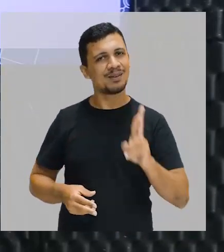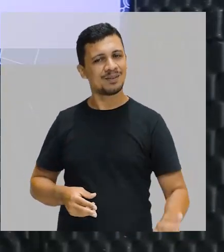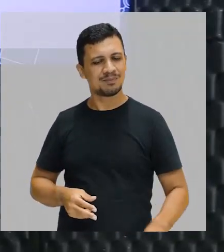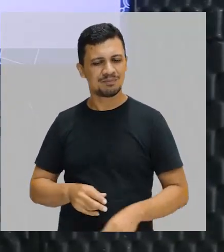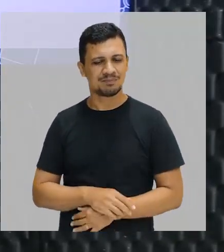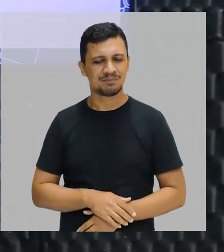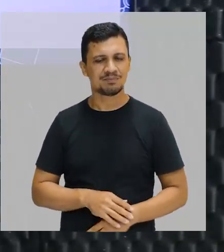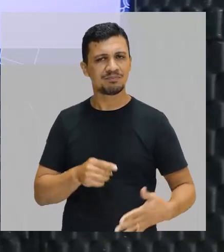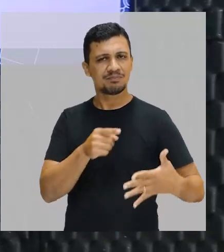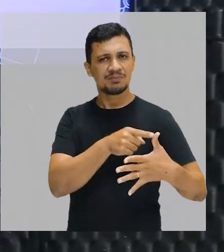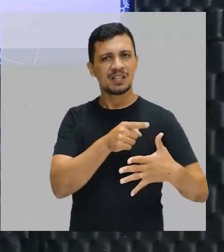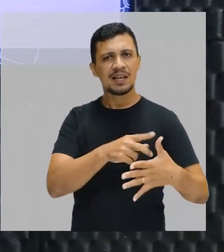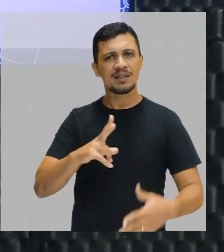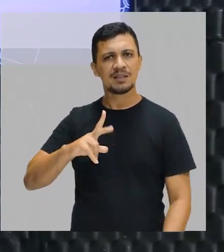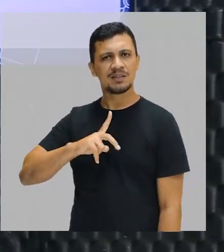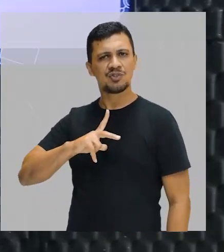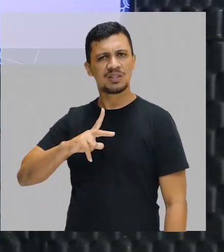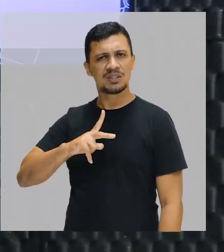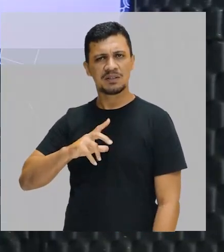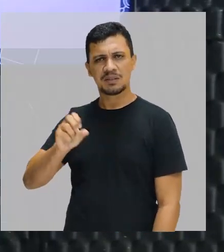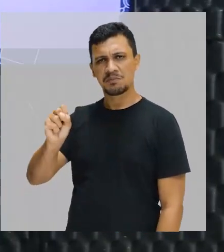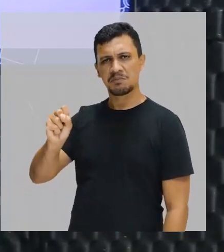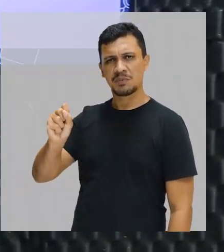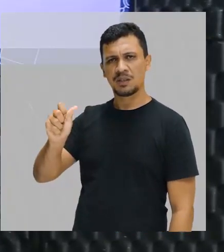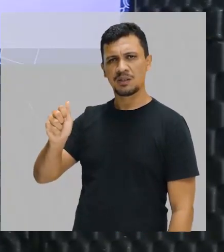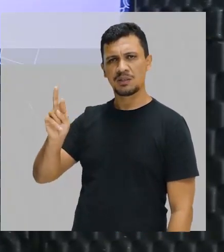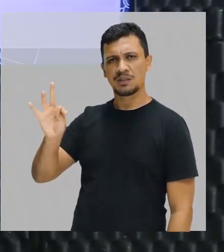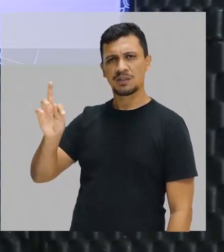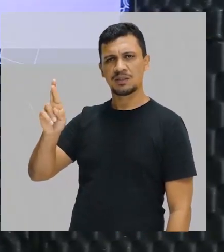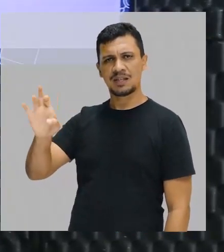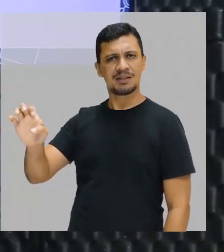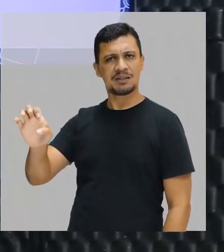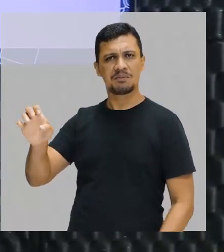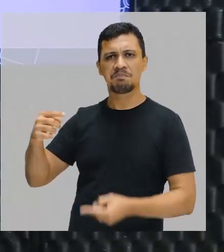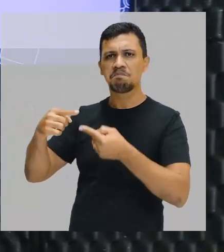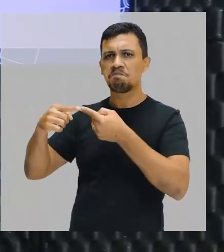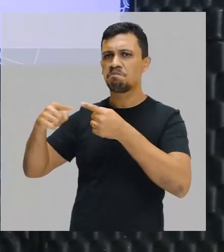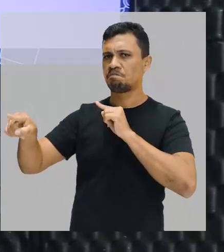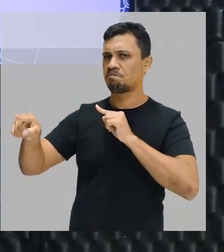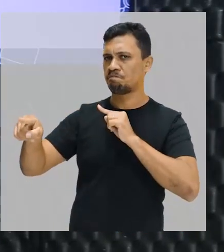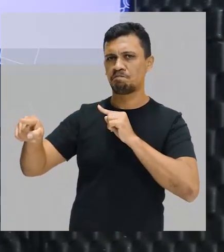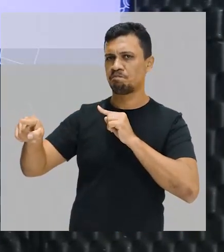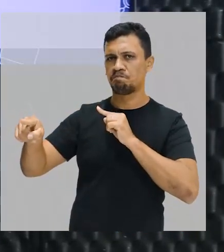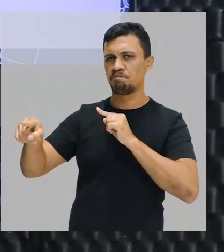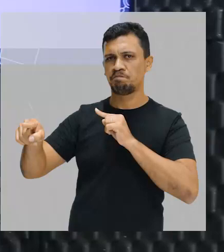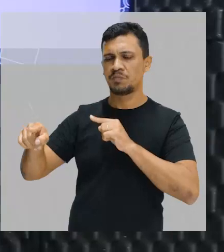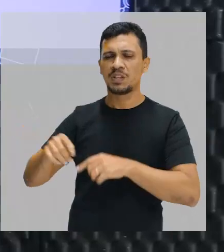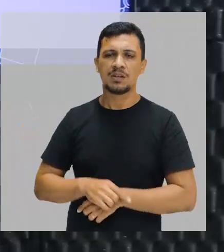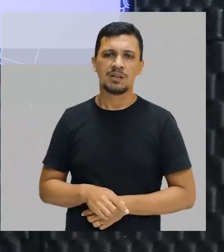Existencialista? Não, Sartre, existencialismo, não é necessariamente uma conduta que